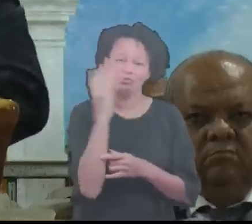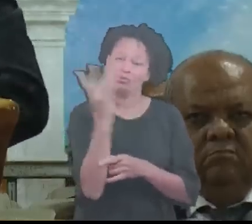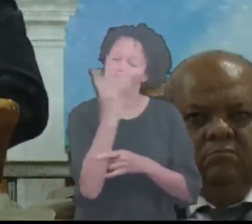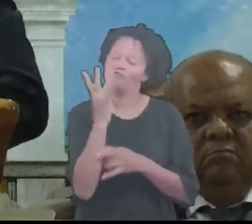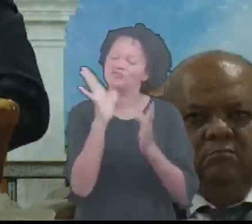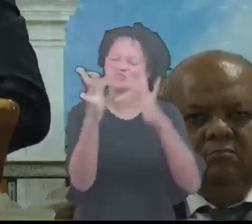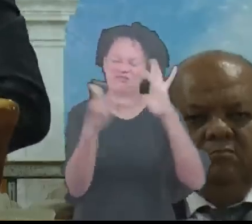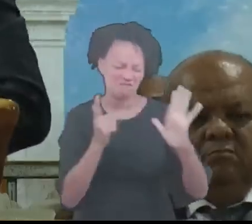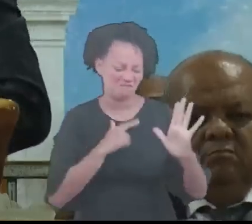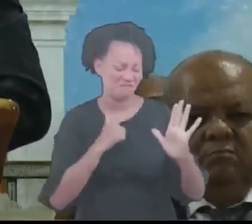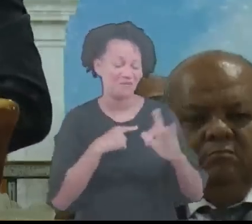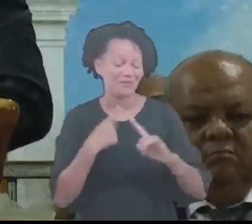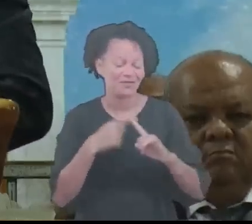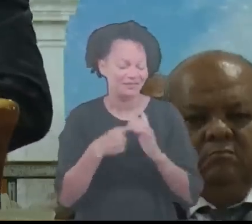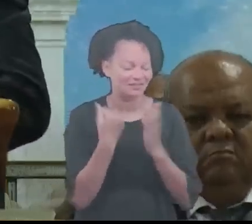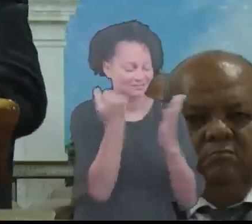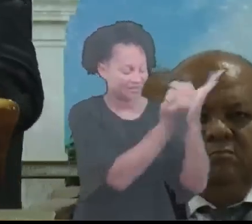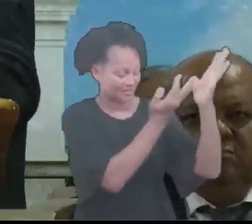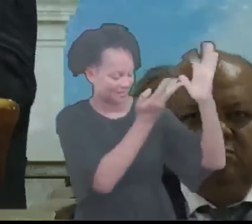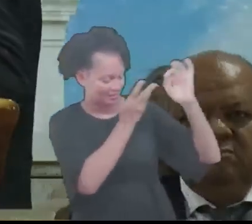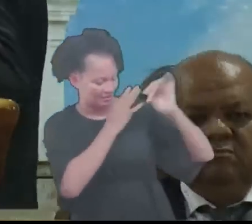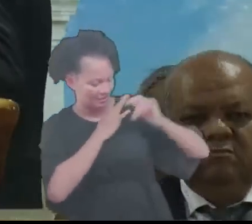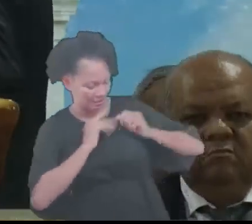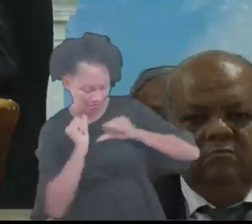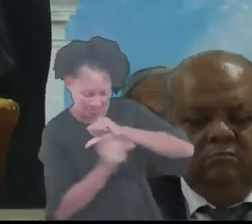chamado sangue do Cordeiro.